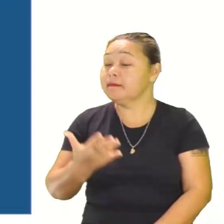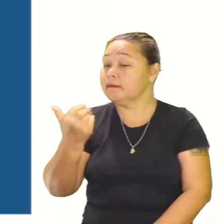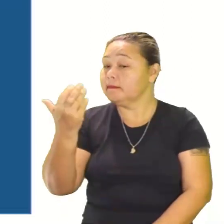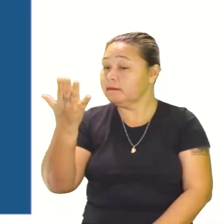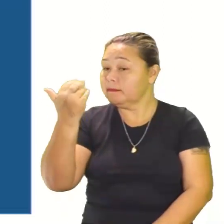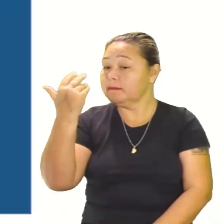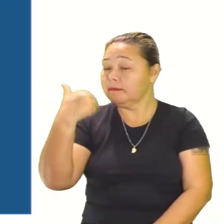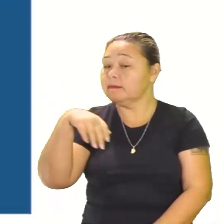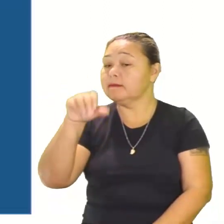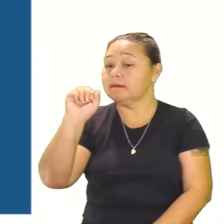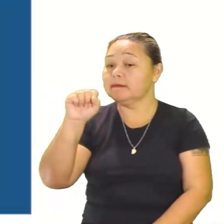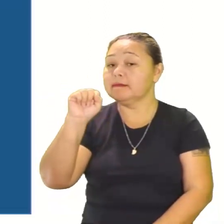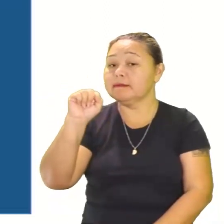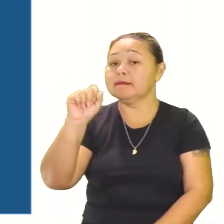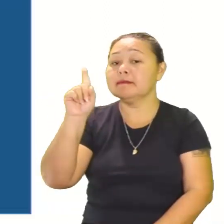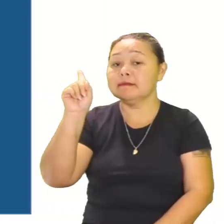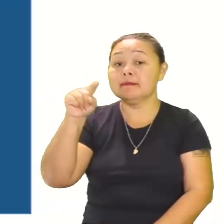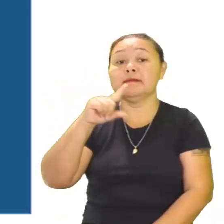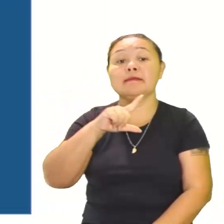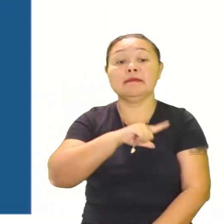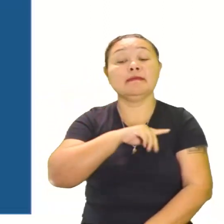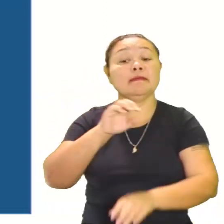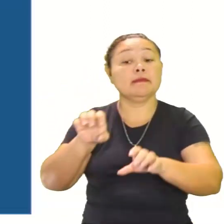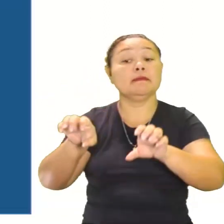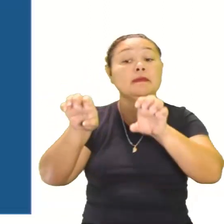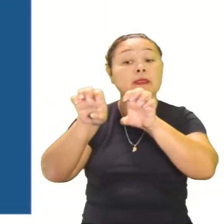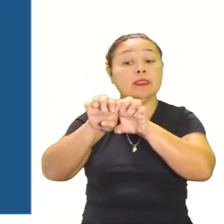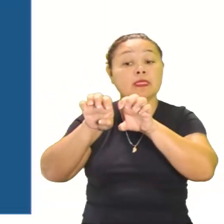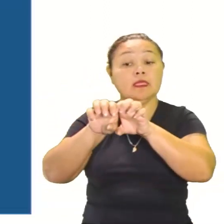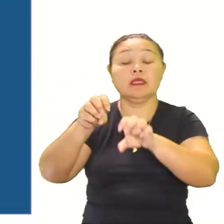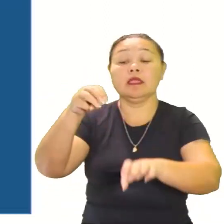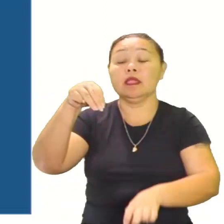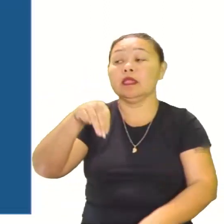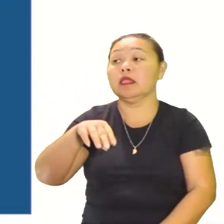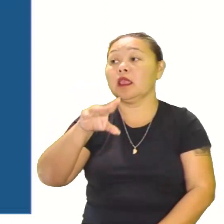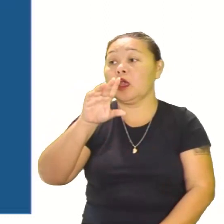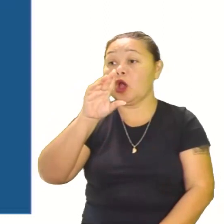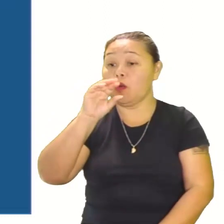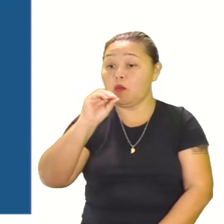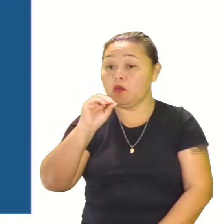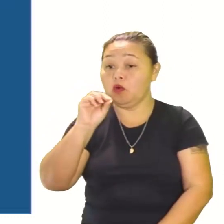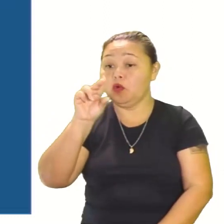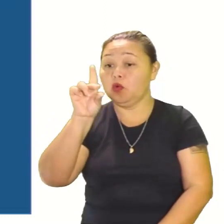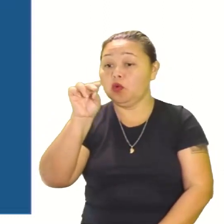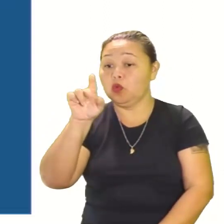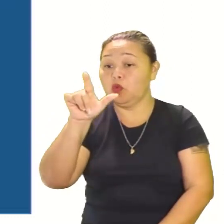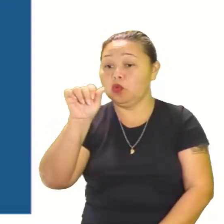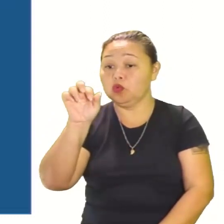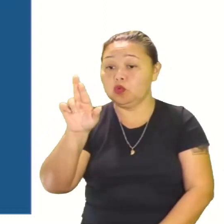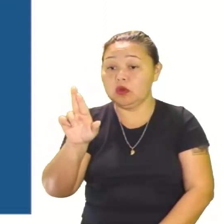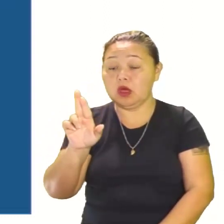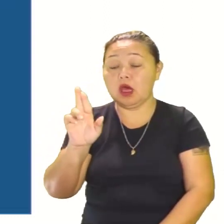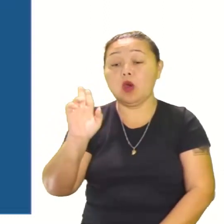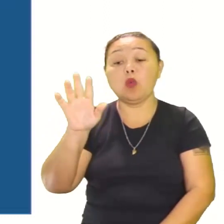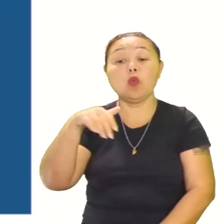Vamos lá, agora sim, agora nós temos uma equação modular. Qual é a solução? Então